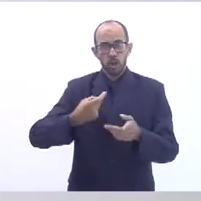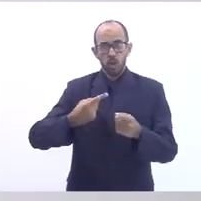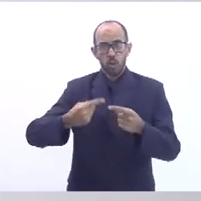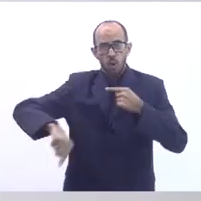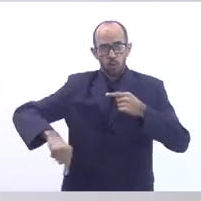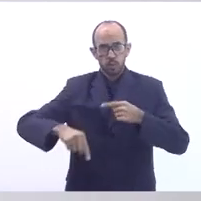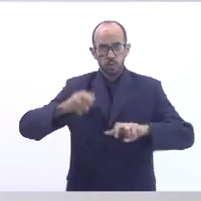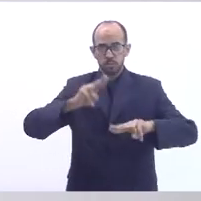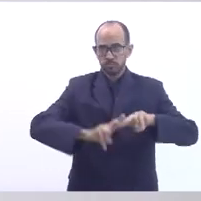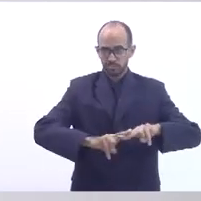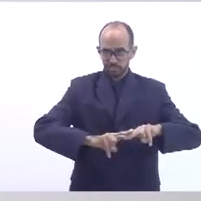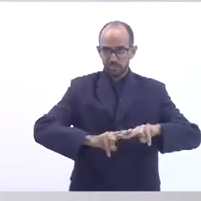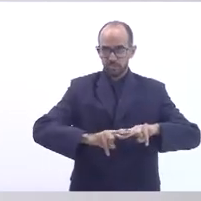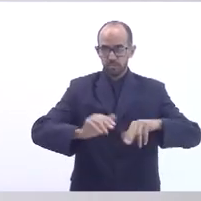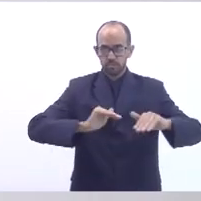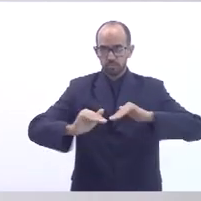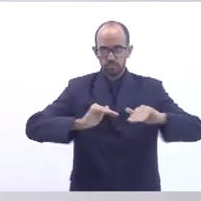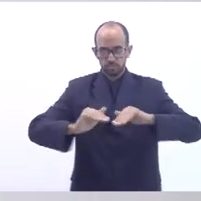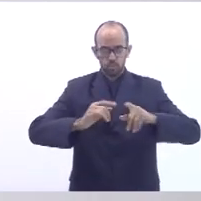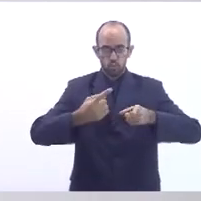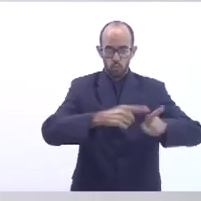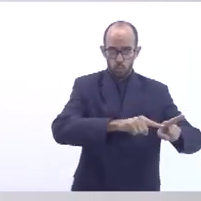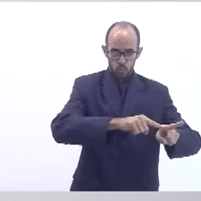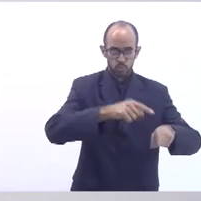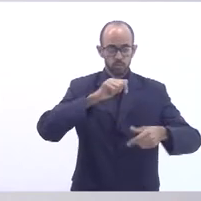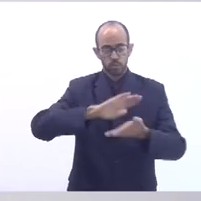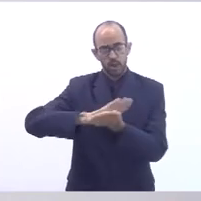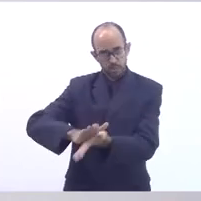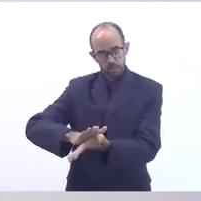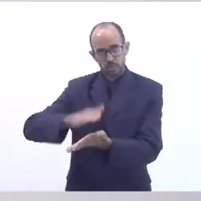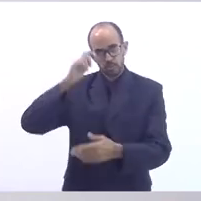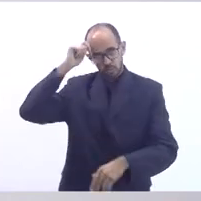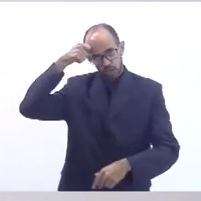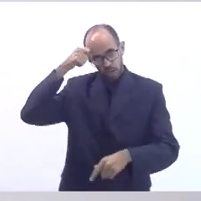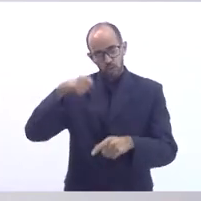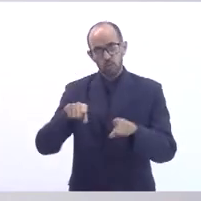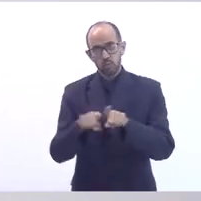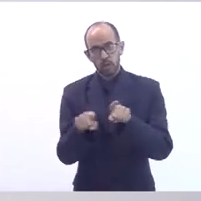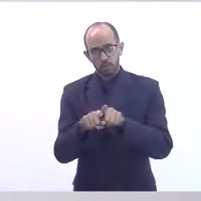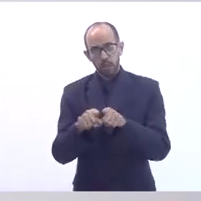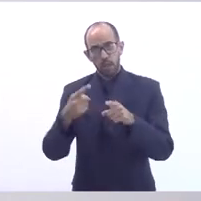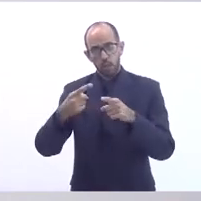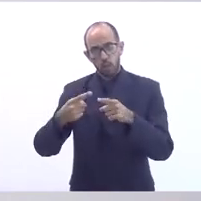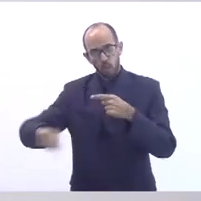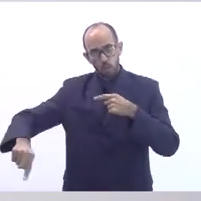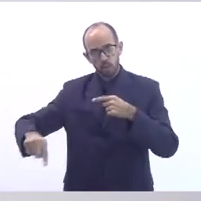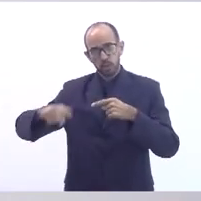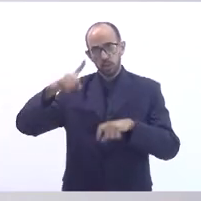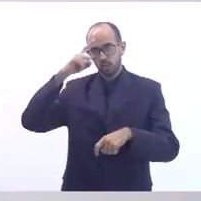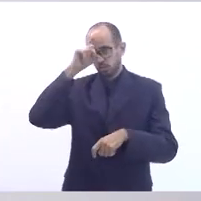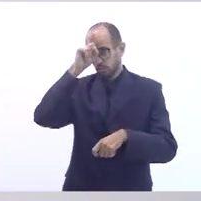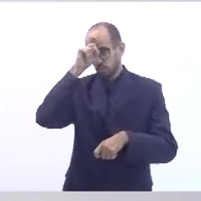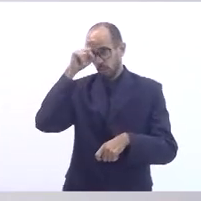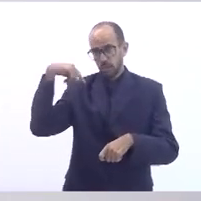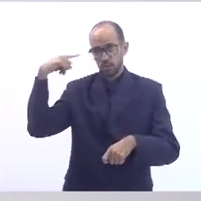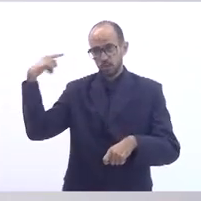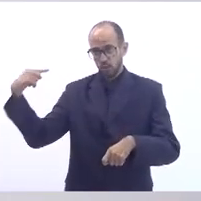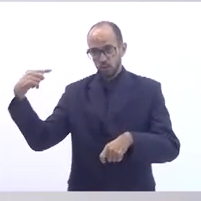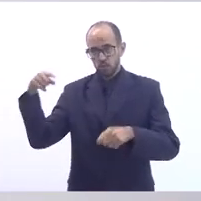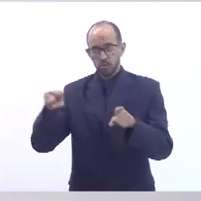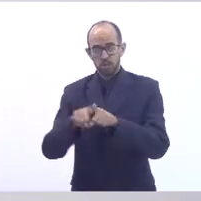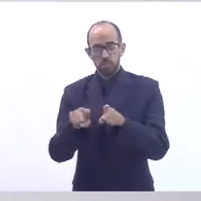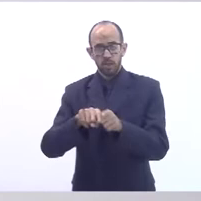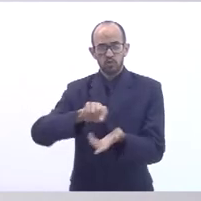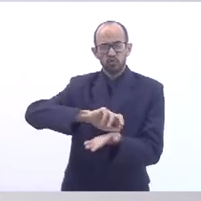cace os movimentos anti-racismo de movimentos negros o movimento antimanicomial é que dando e os